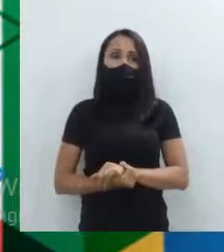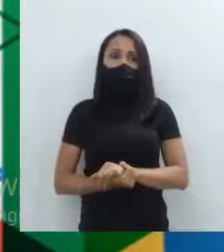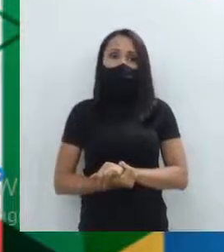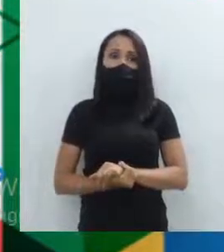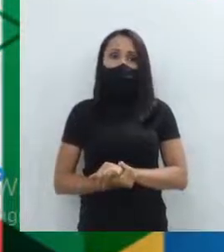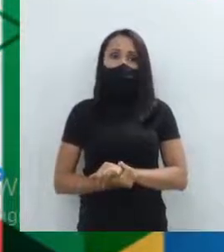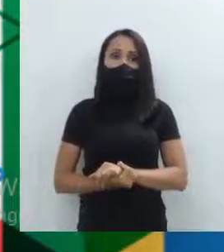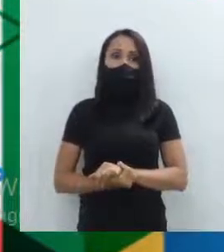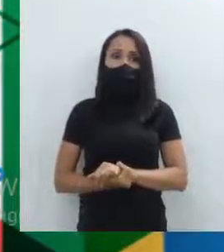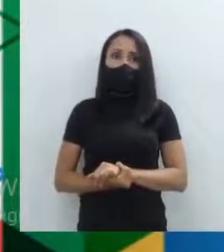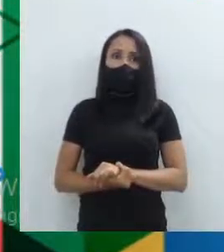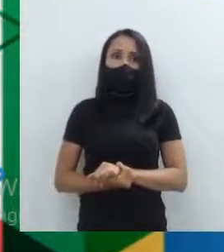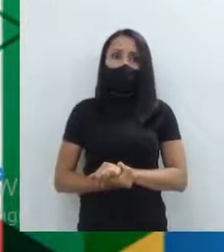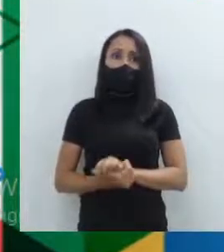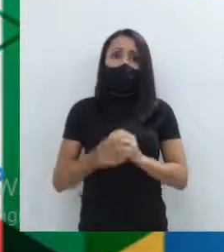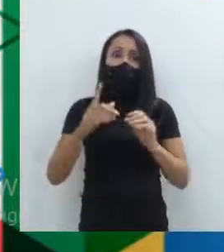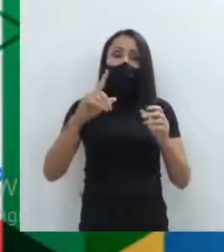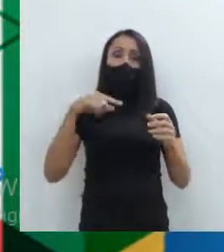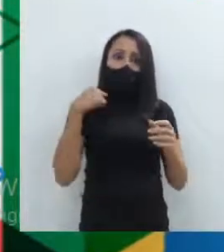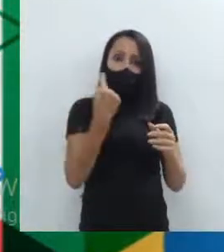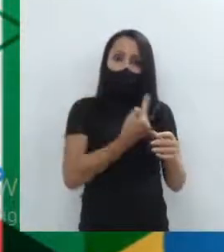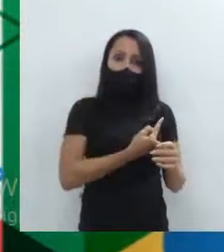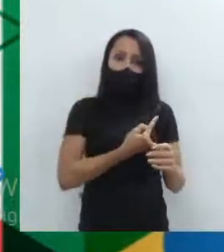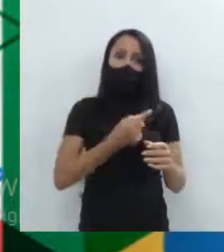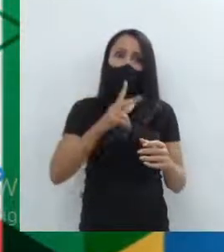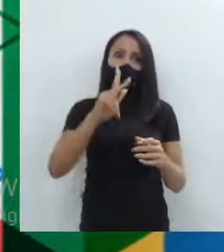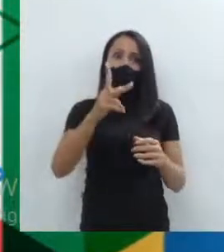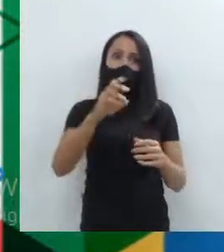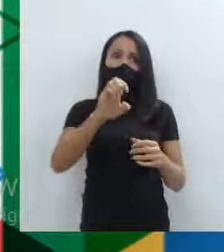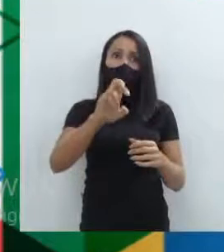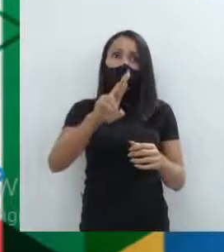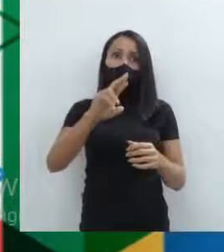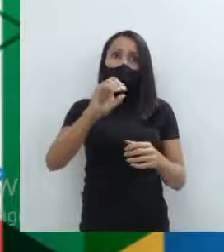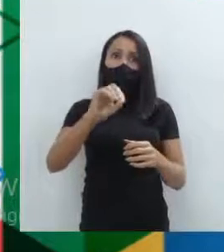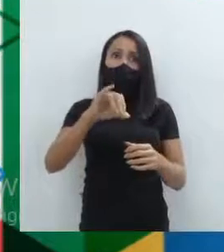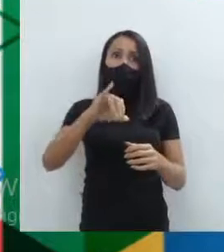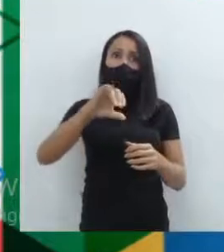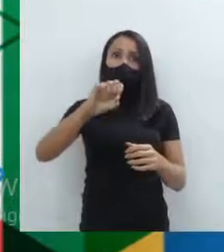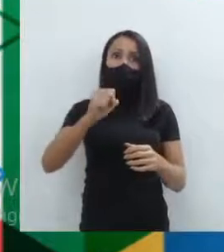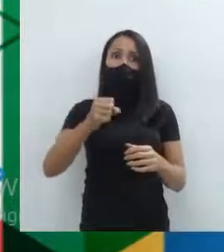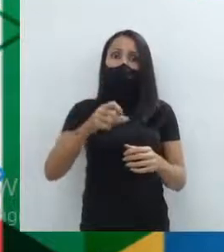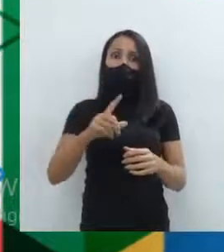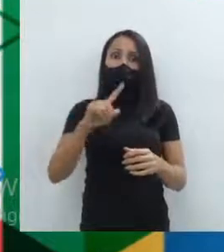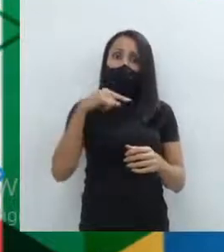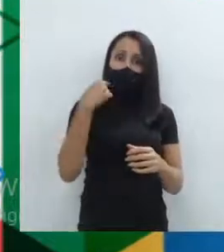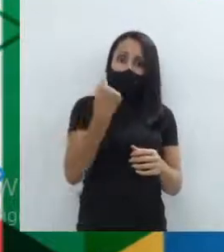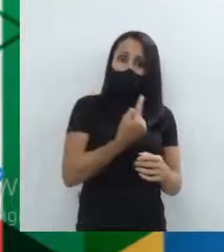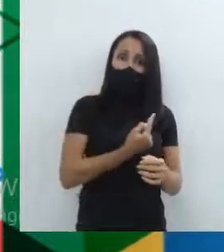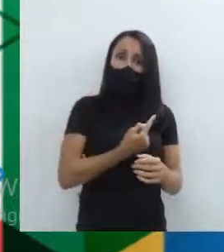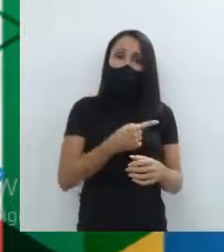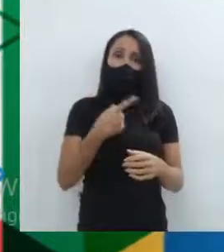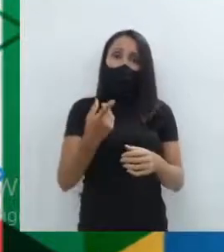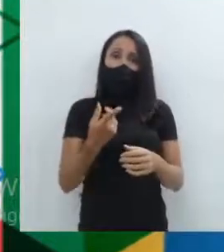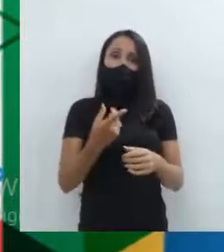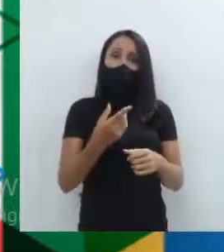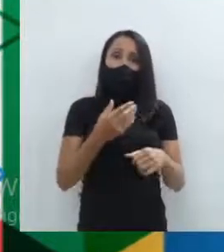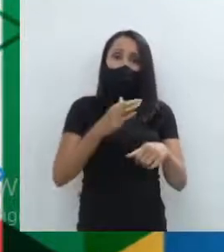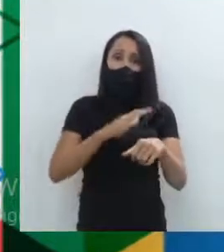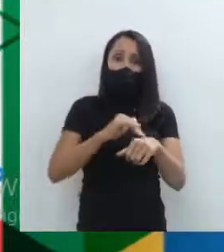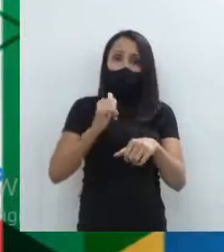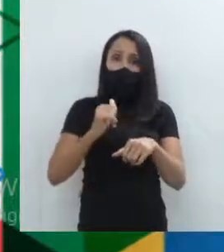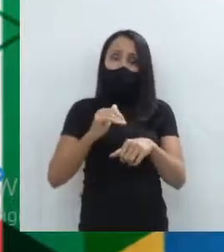todos nós somos heróis, porque nós fomos chamados a uma